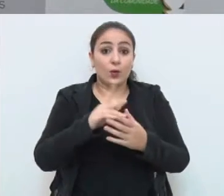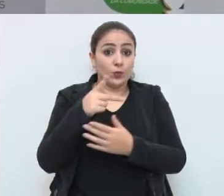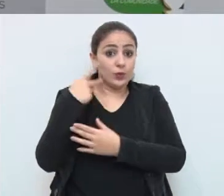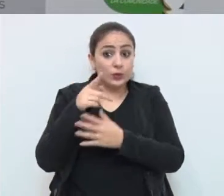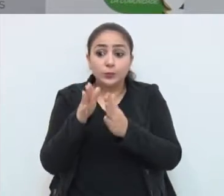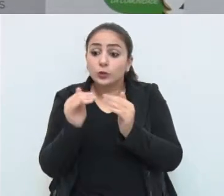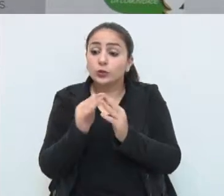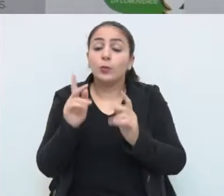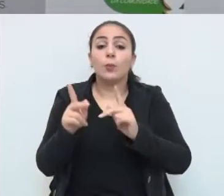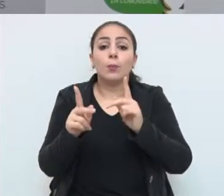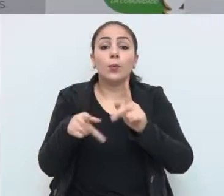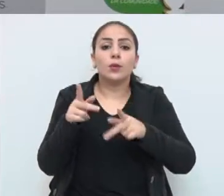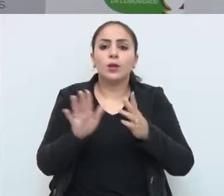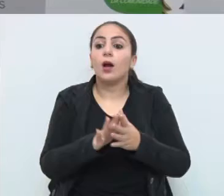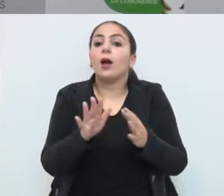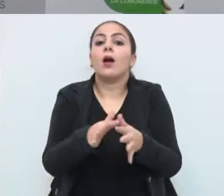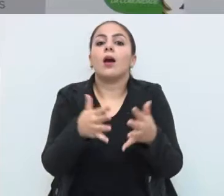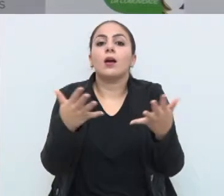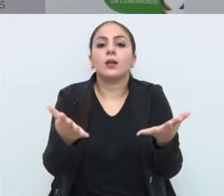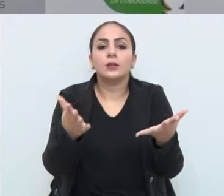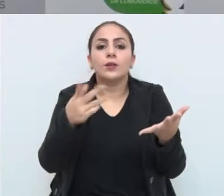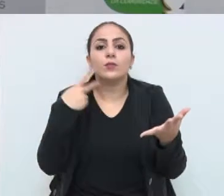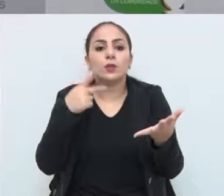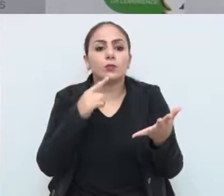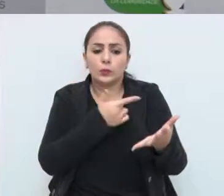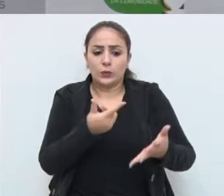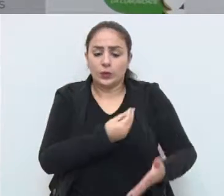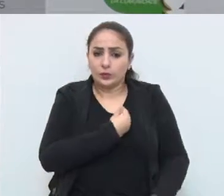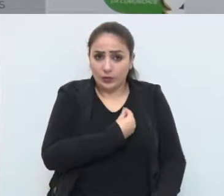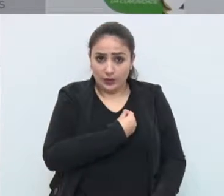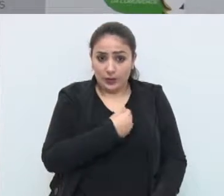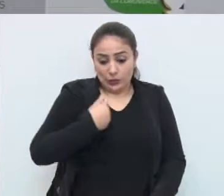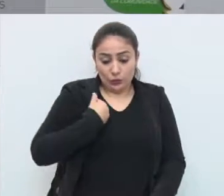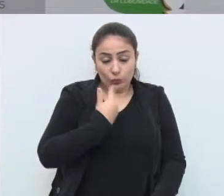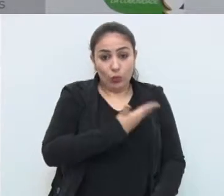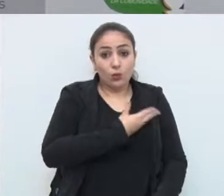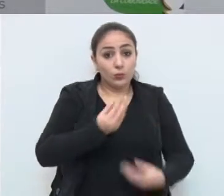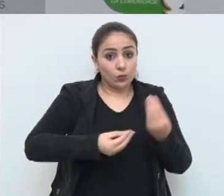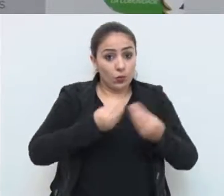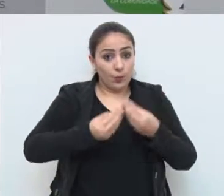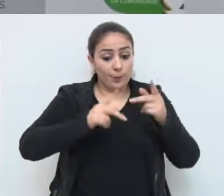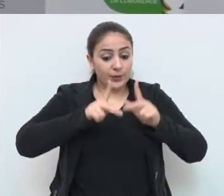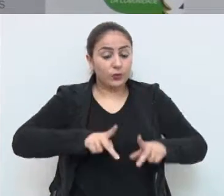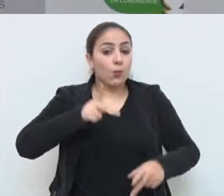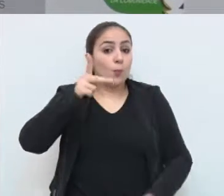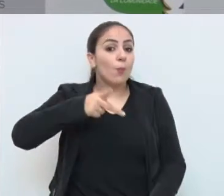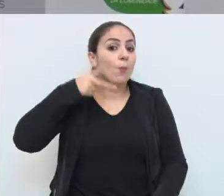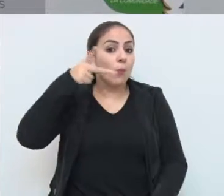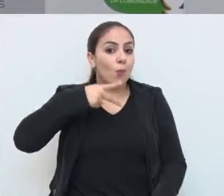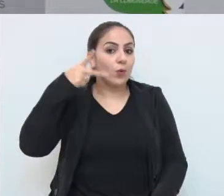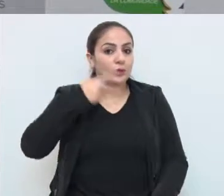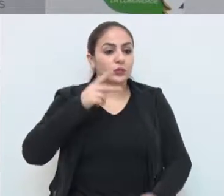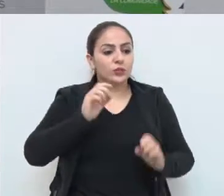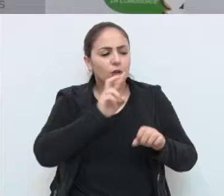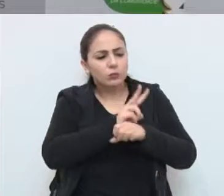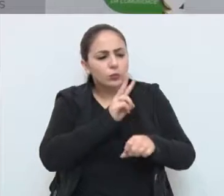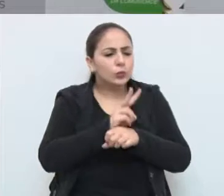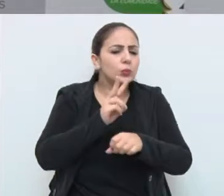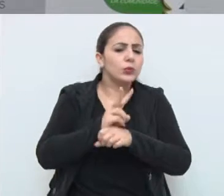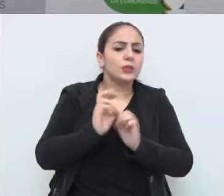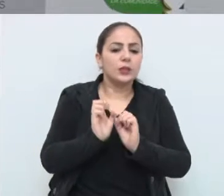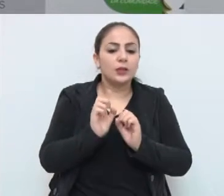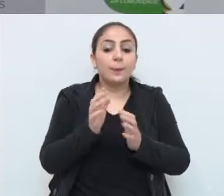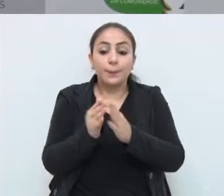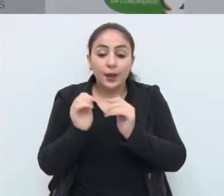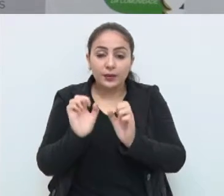pela população. Cadê os vereadores que aqui não estão? Então, como o vereador ele é um agente político e ele fiscaliza e cobra as ações do poder